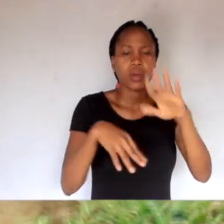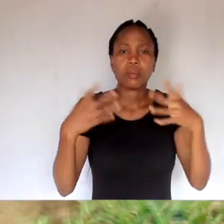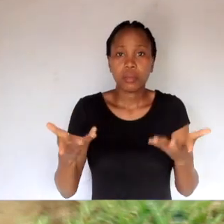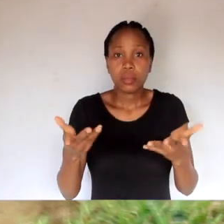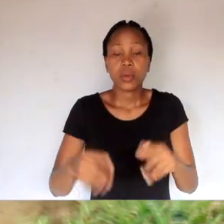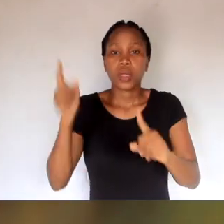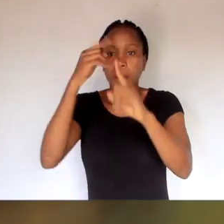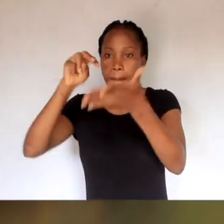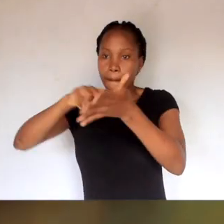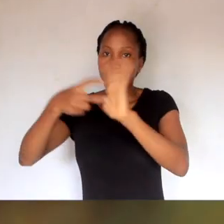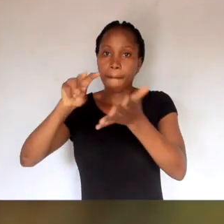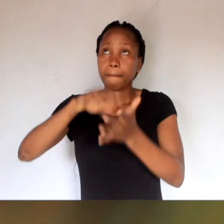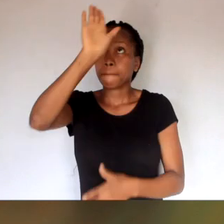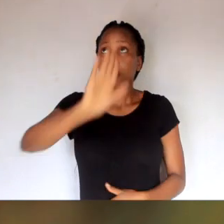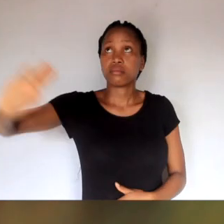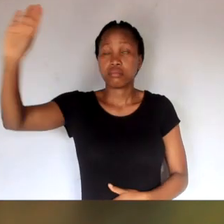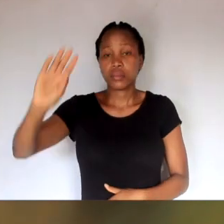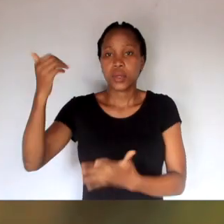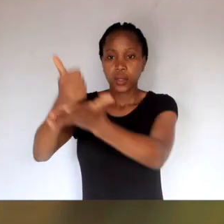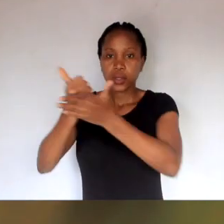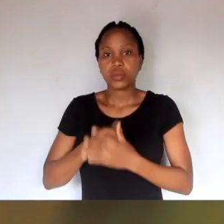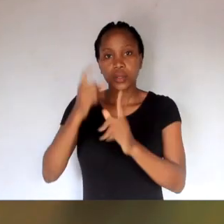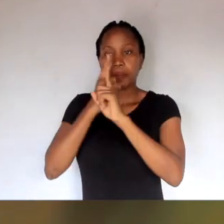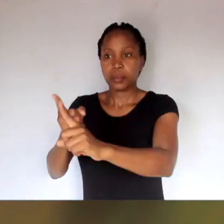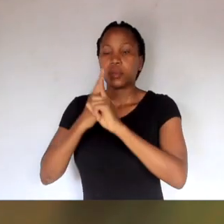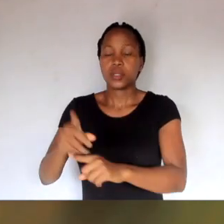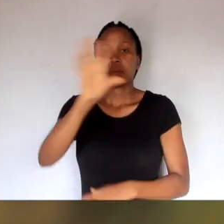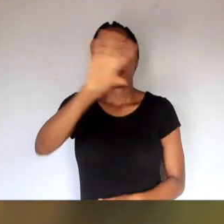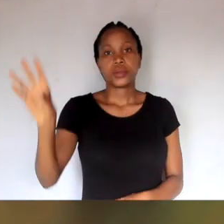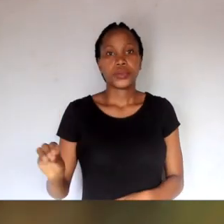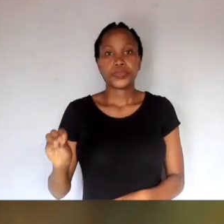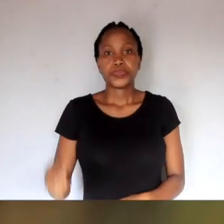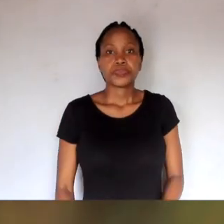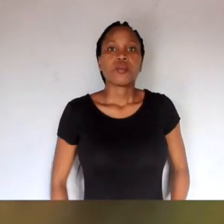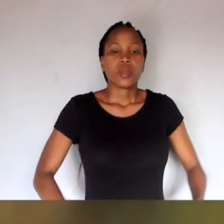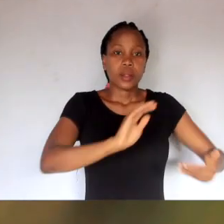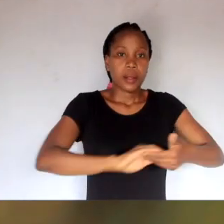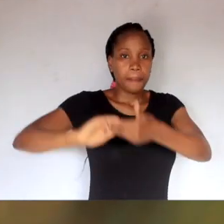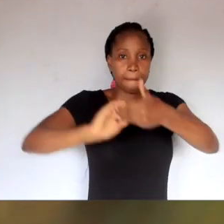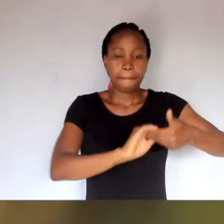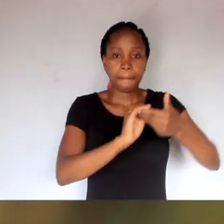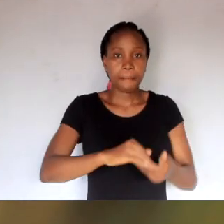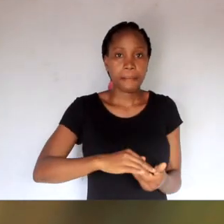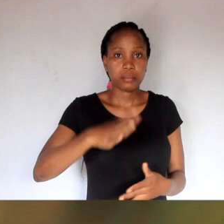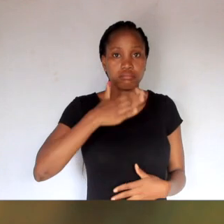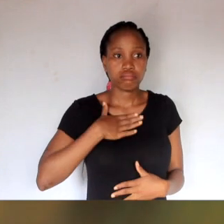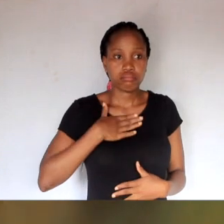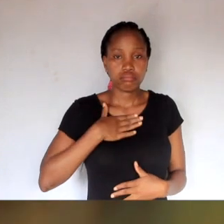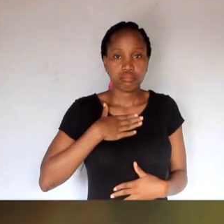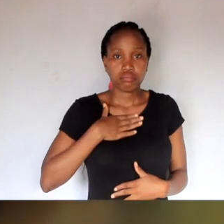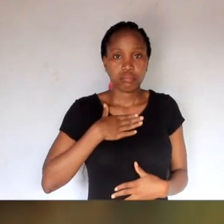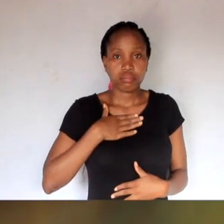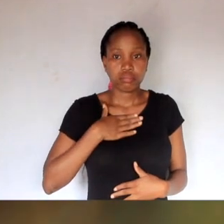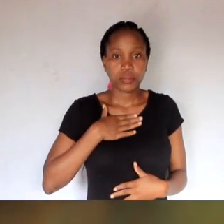participativo. O MEPT sempre se aproximou aos parceiros trazendo aquilo que eram os